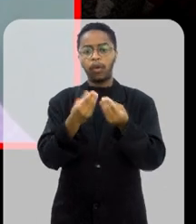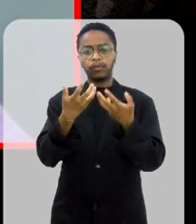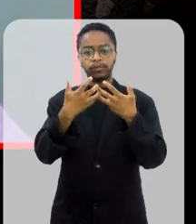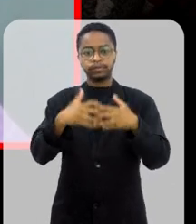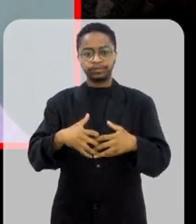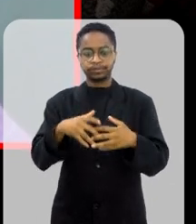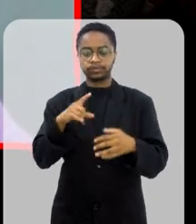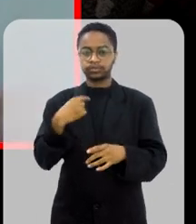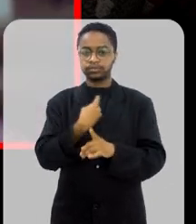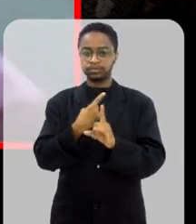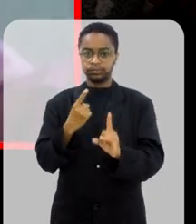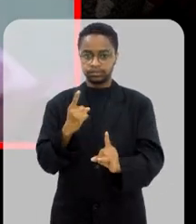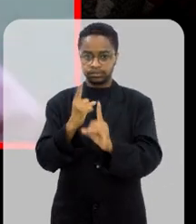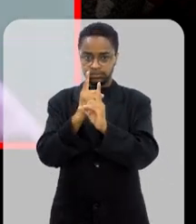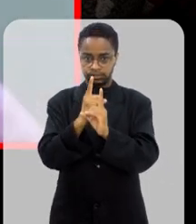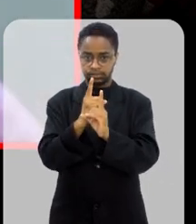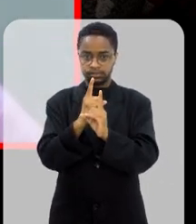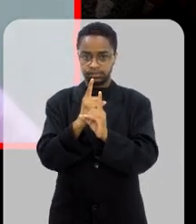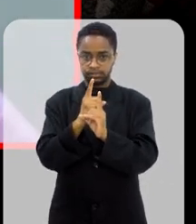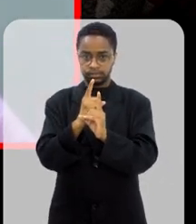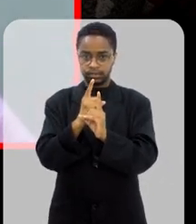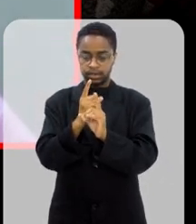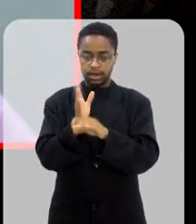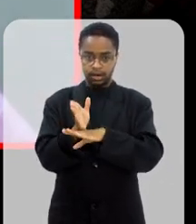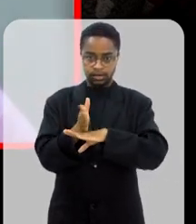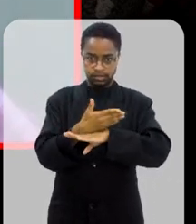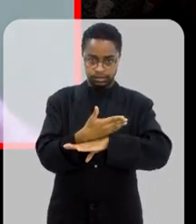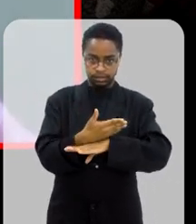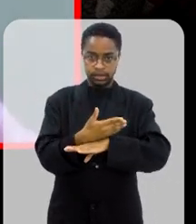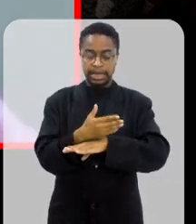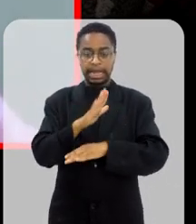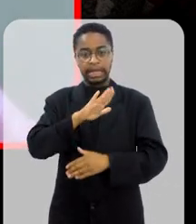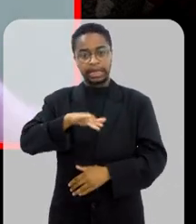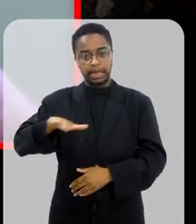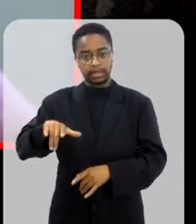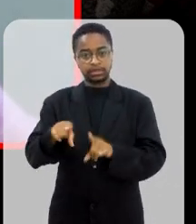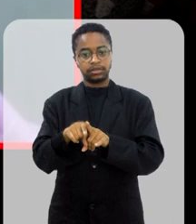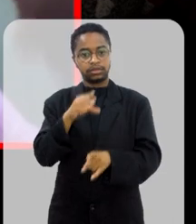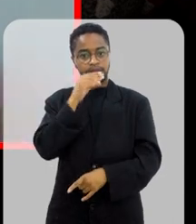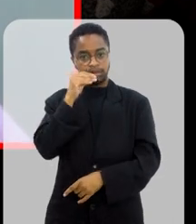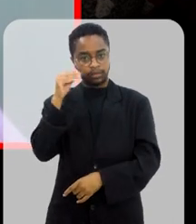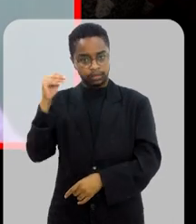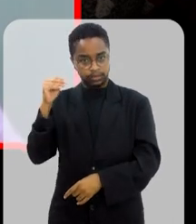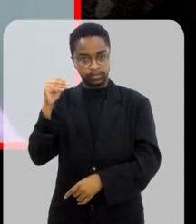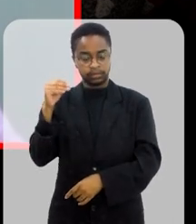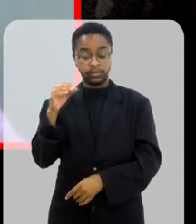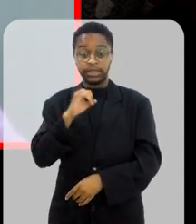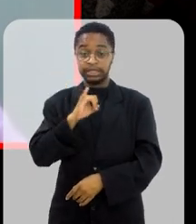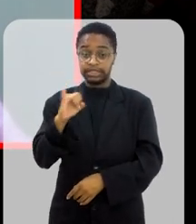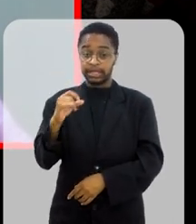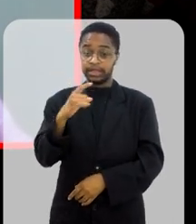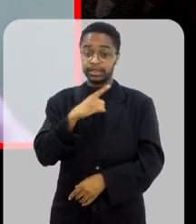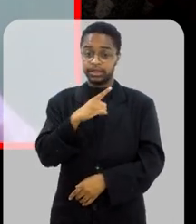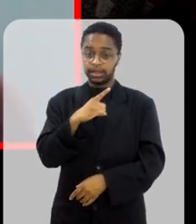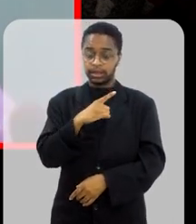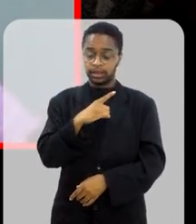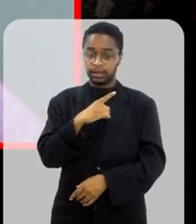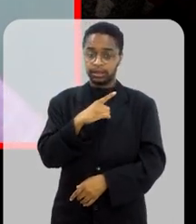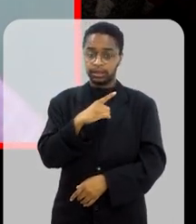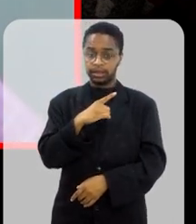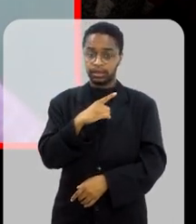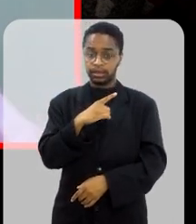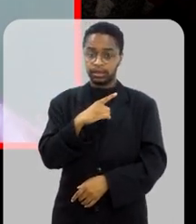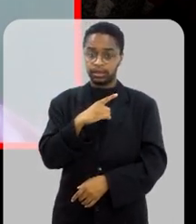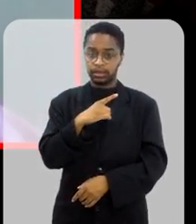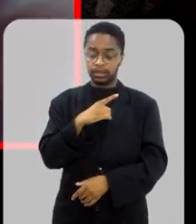funciona a questão da coluna reta? A gente faz o diagnóstico precoce das crianças e adolescentes. E se tiver